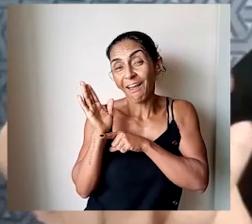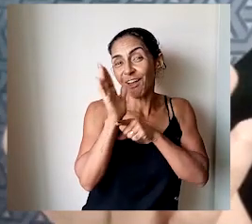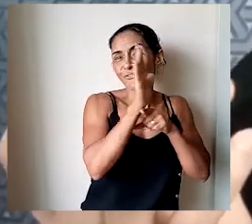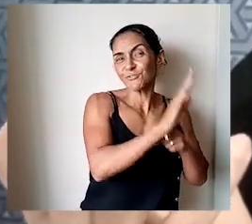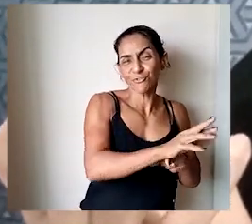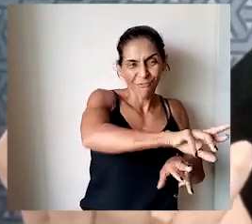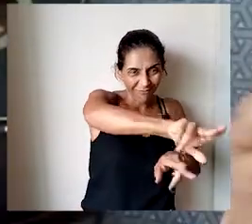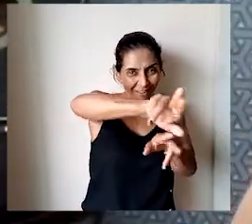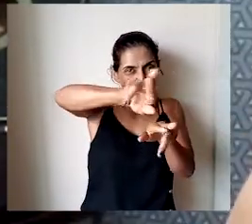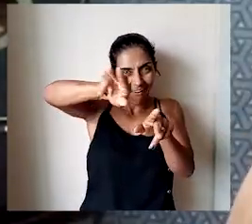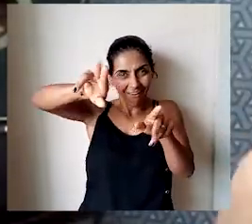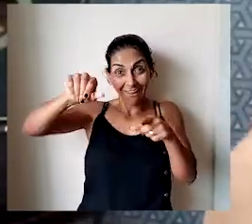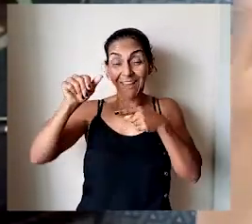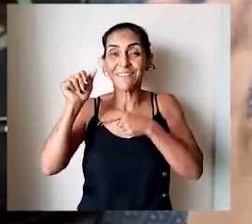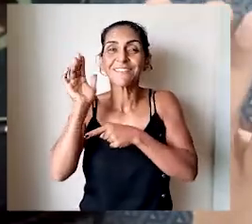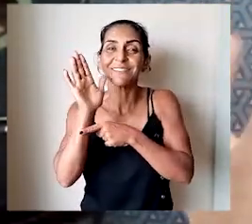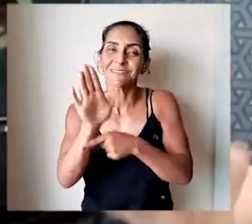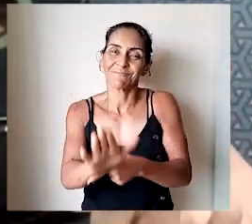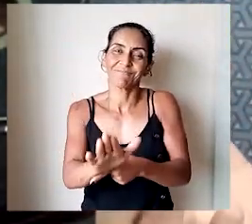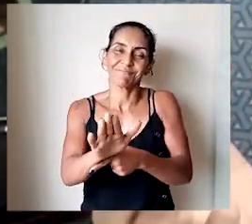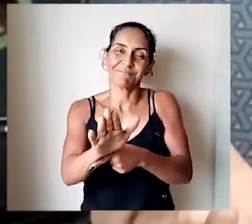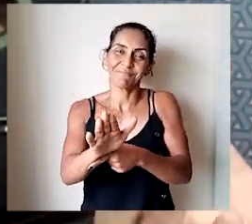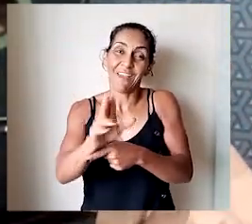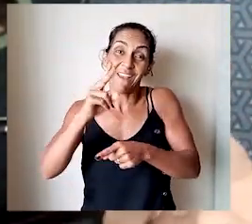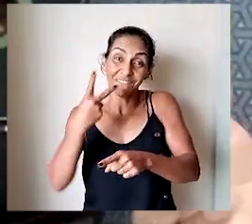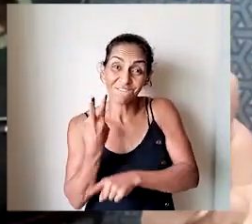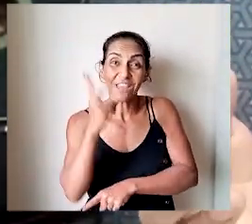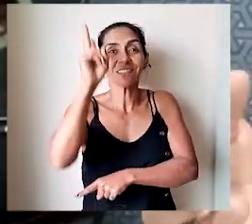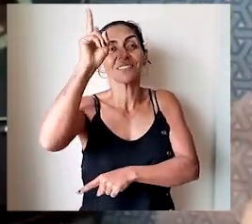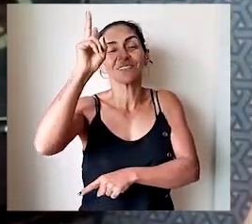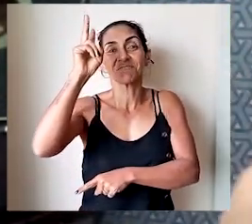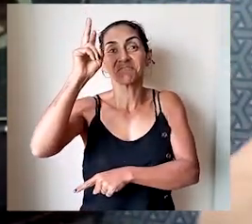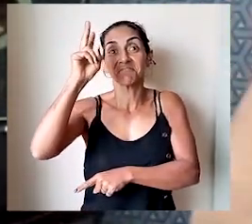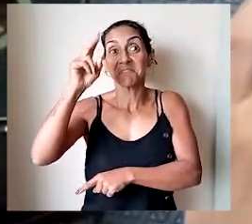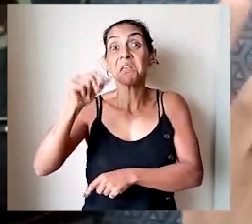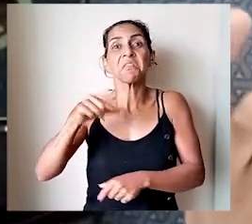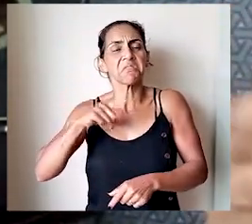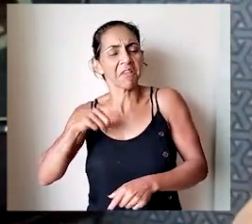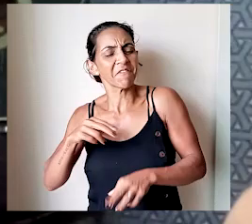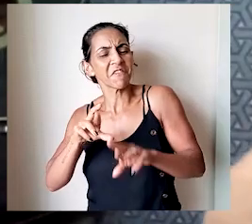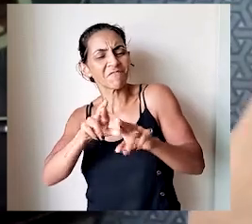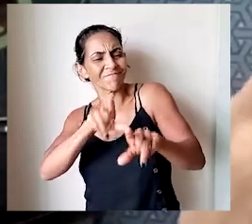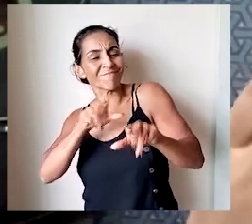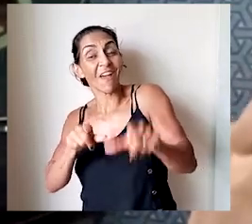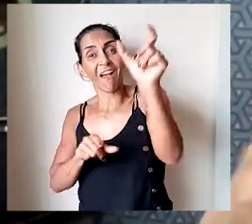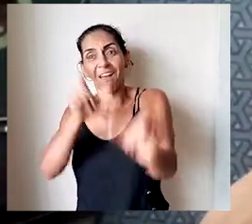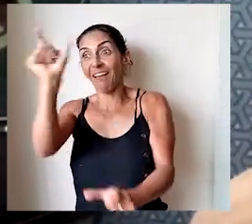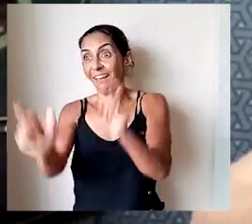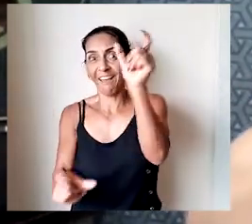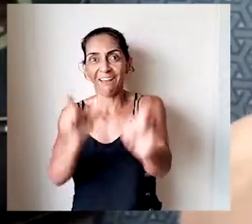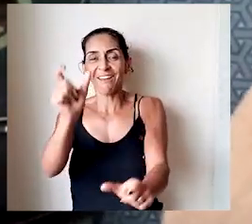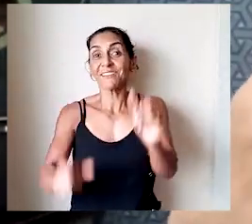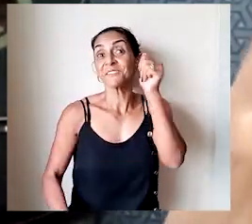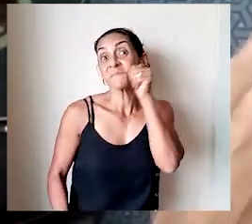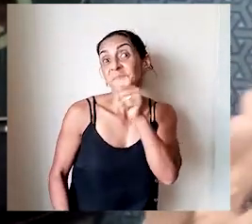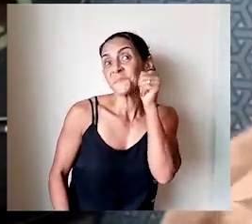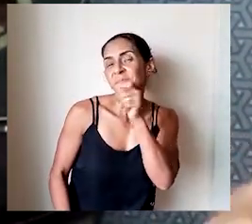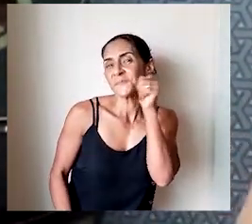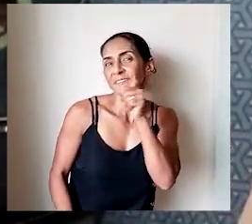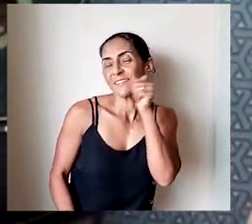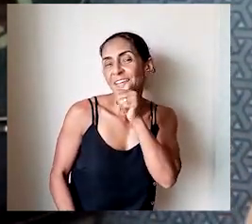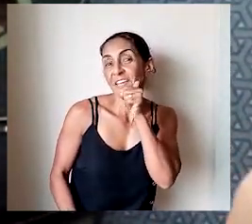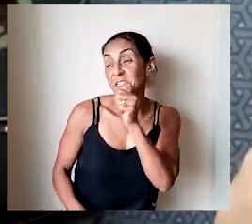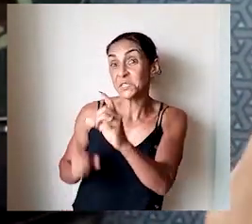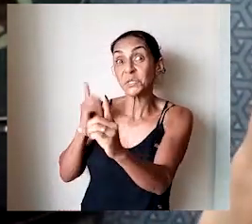difíceis. Olha só que legal. Uma história aí que para muitos é apenas mais uma história assustadora, para outras mulheres, para outras pessoas serviu como